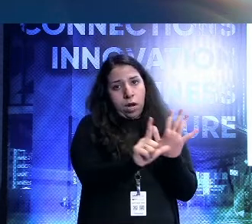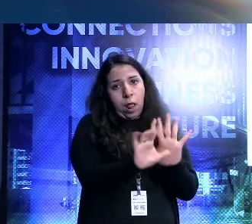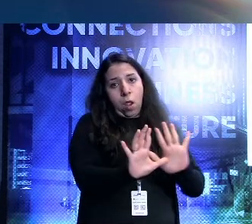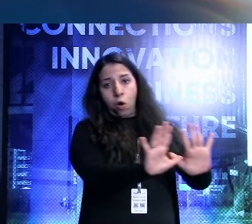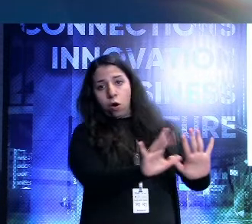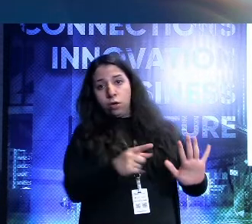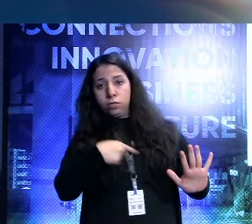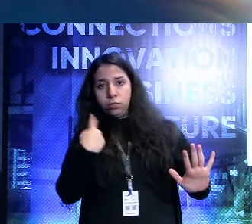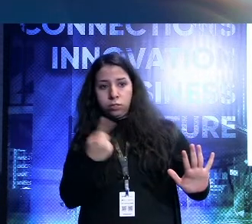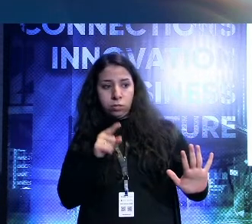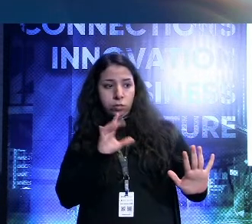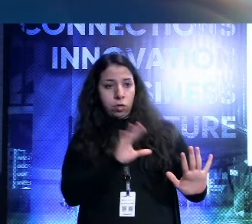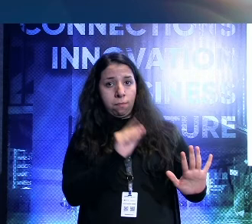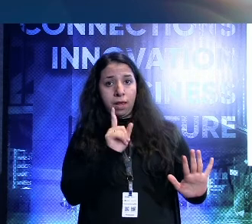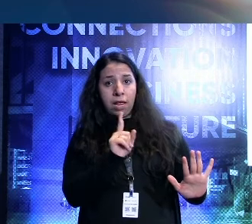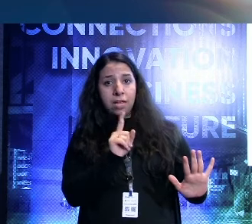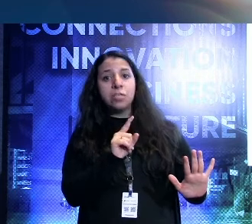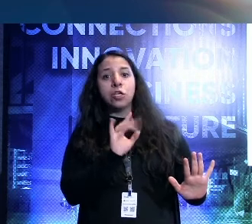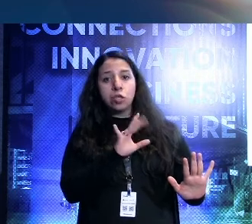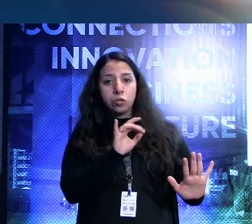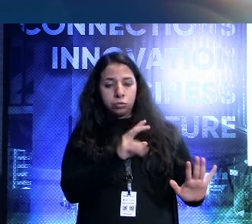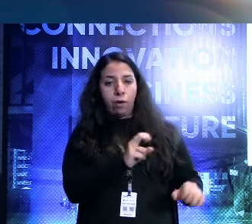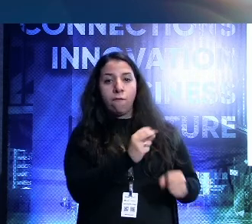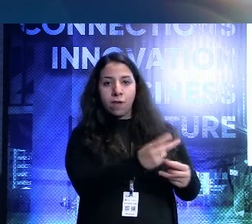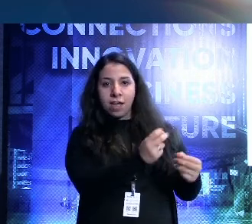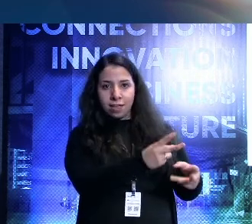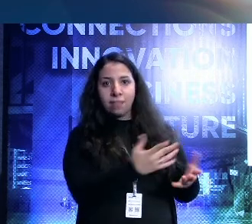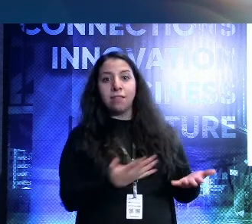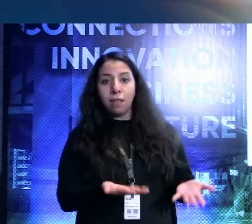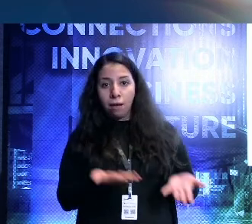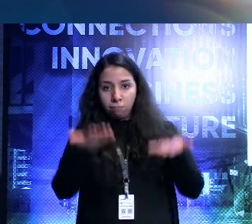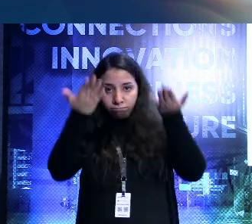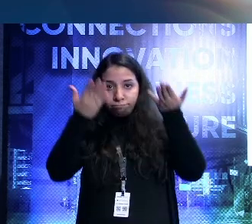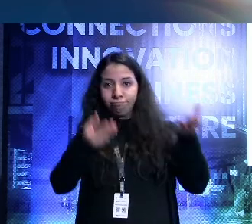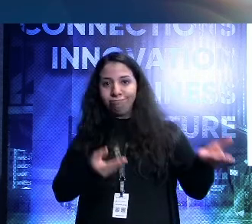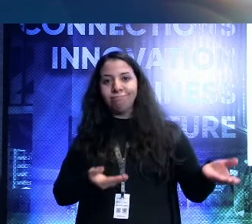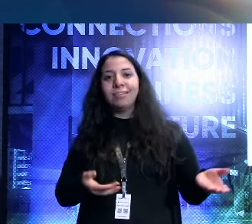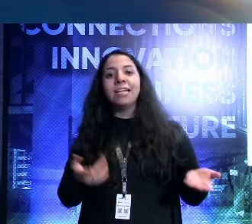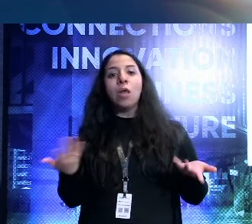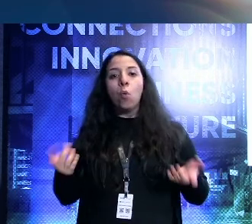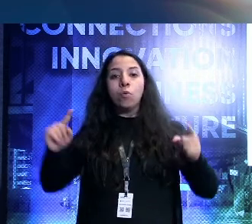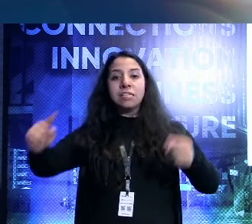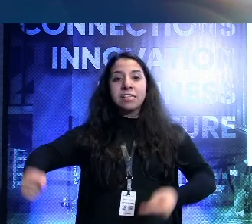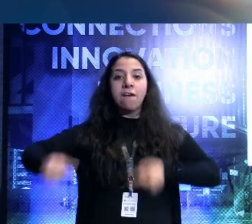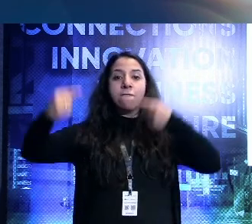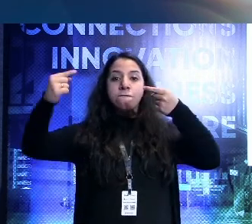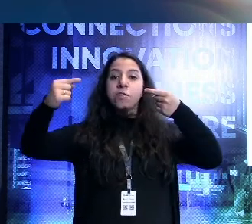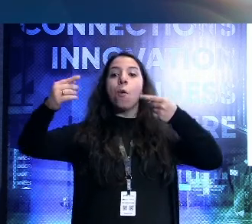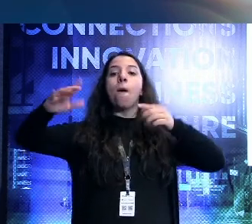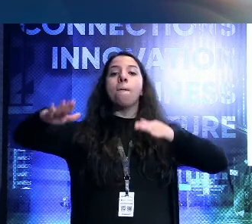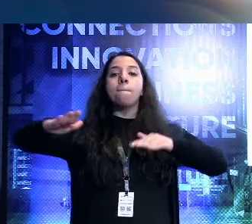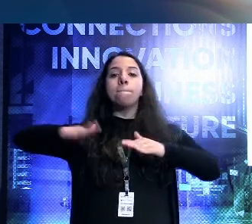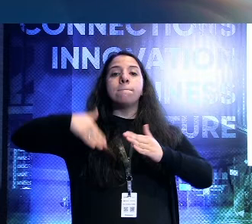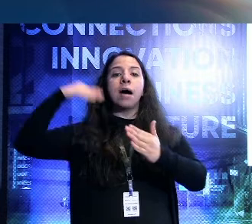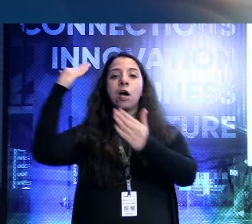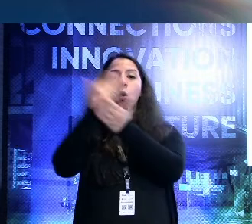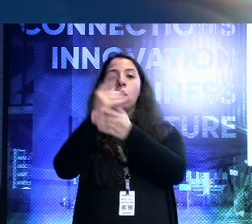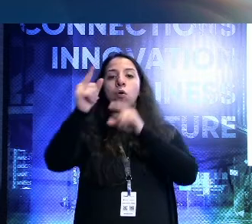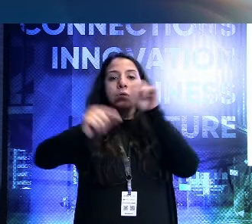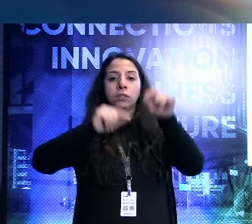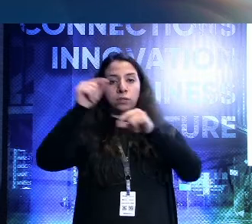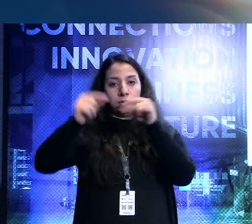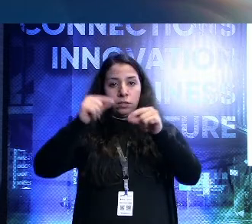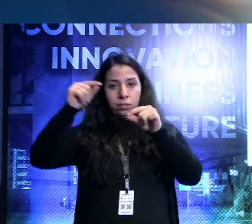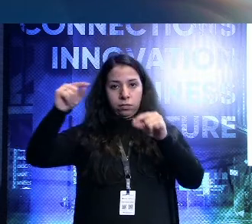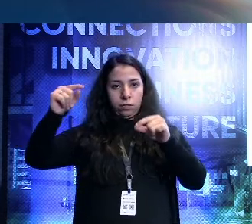frentes. Mas, avançando agora no desafio, né, de fato, o que é o mais desafiador de tudo isso que a gente vem vivendo nesses últimos 3 anos,